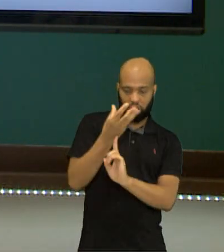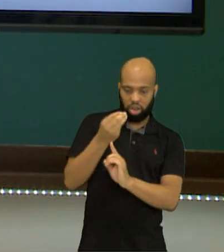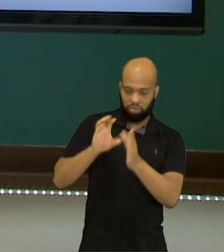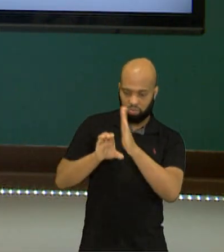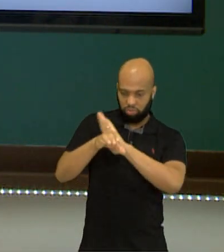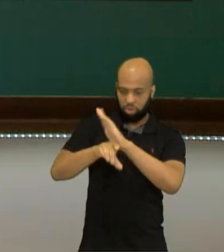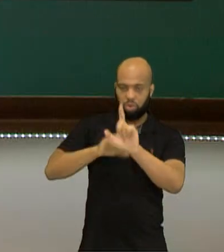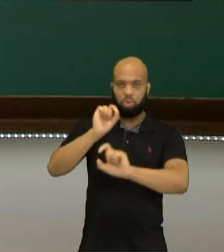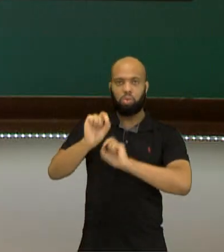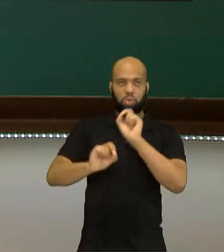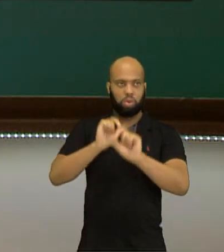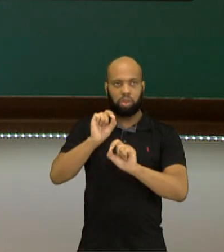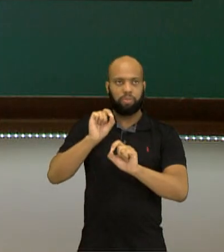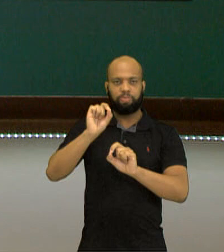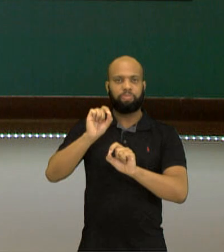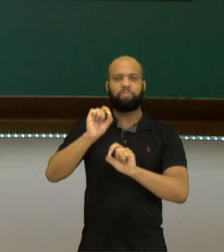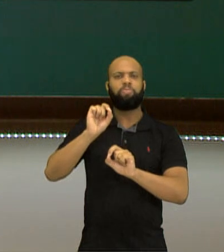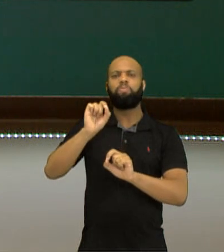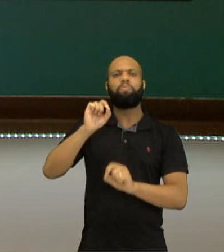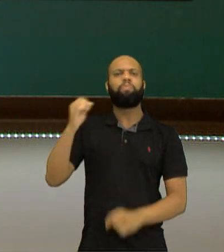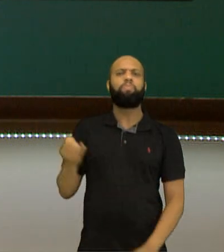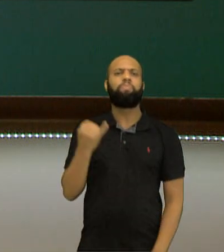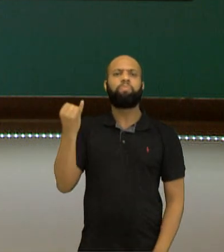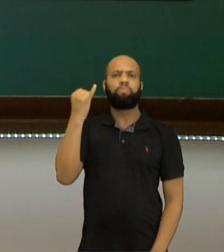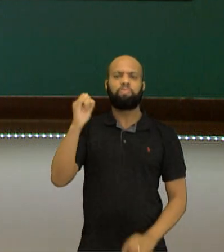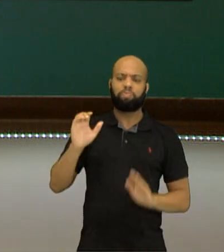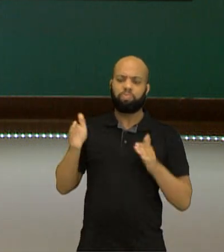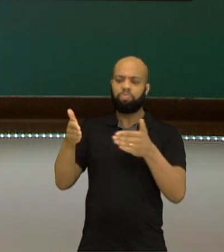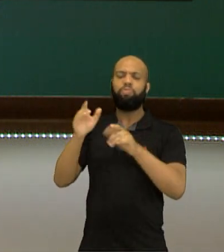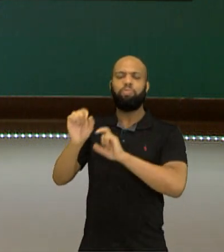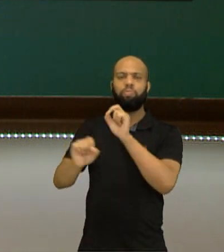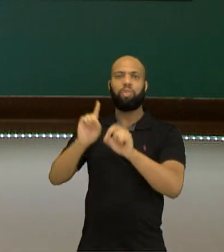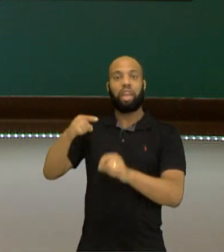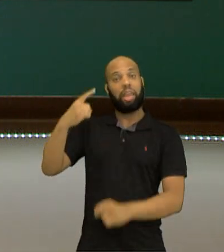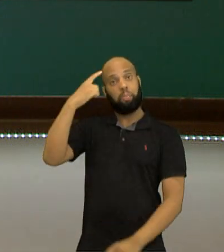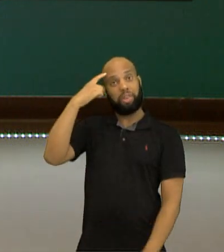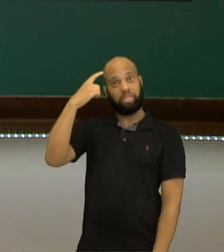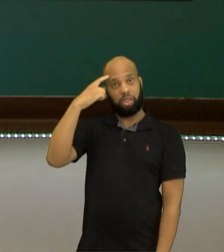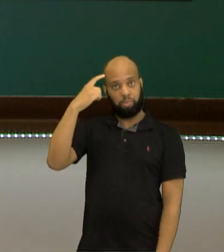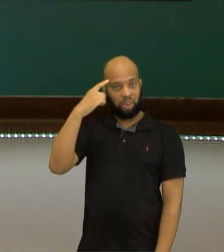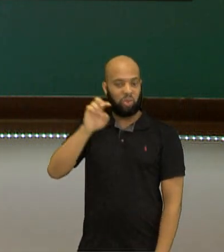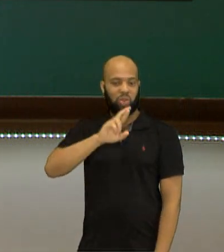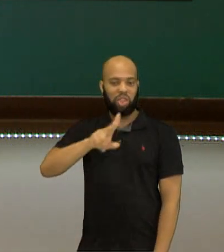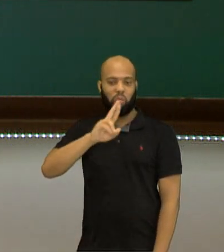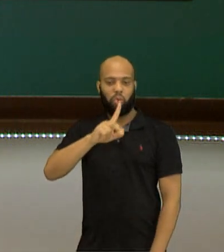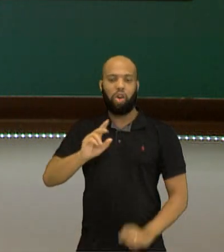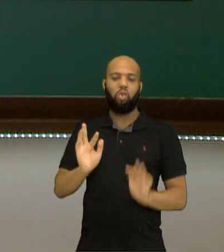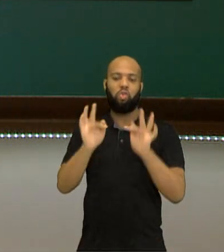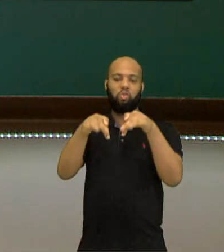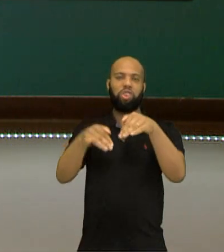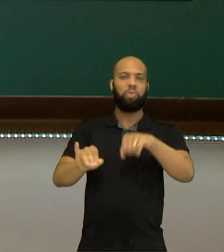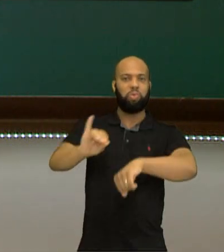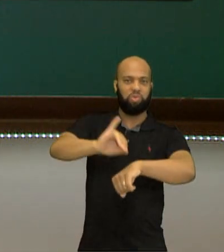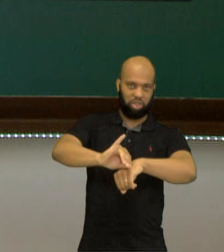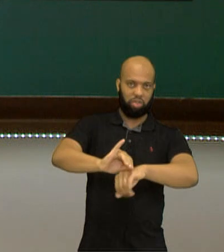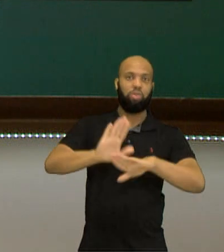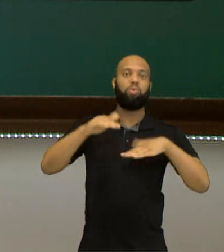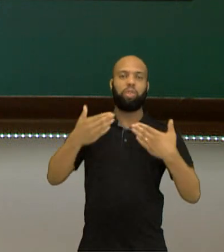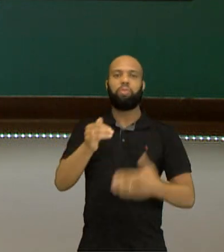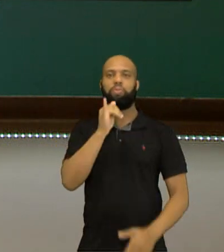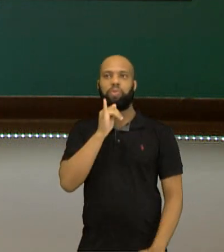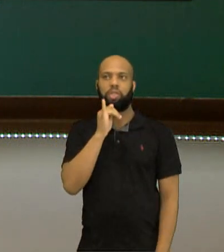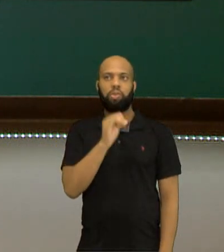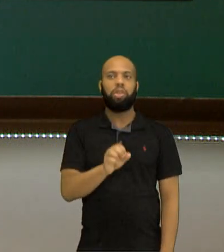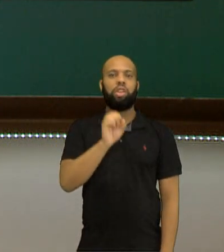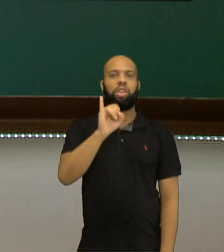conceitual, o que está em foco é a ideia e não o produto em si. Então, por exemplo,